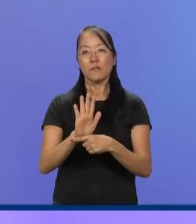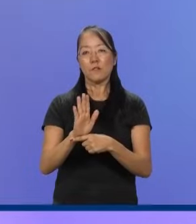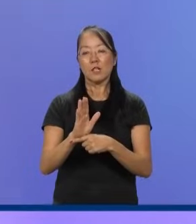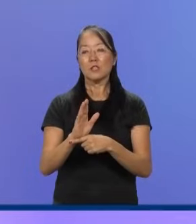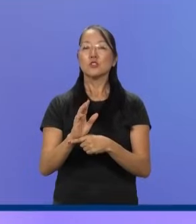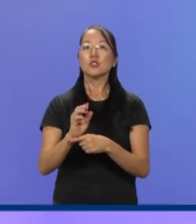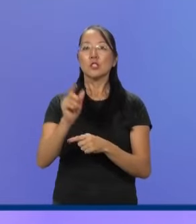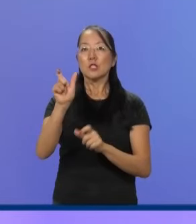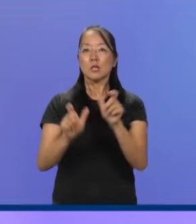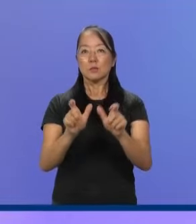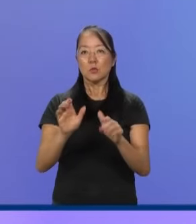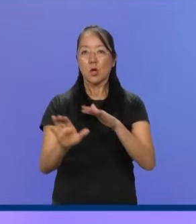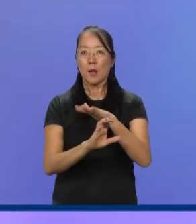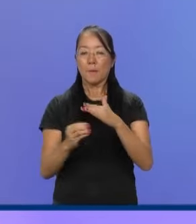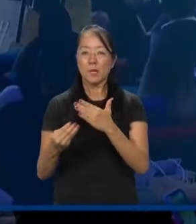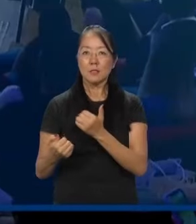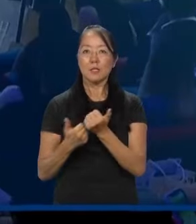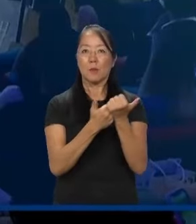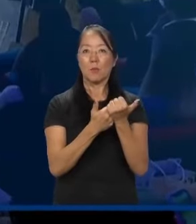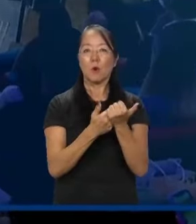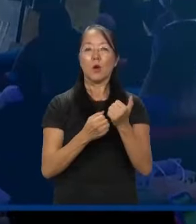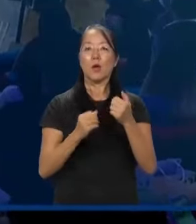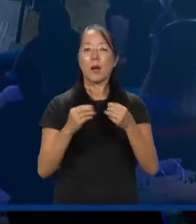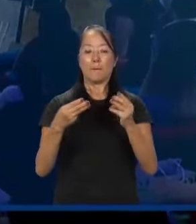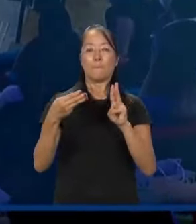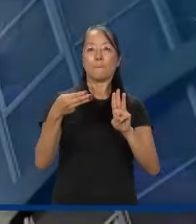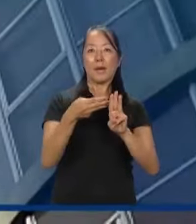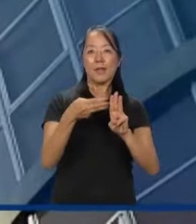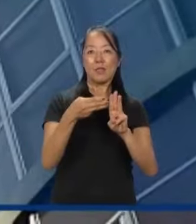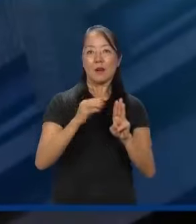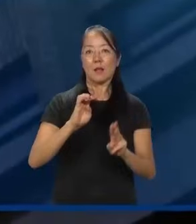patrocinadores B3 e Blendon.